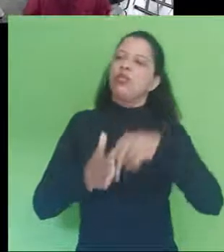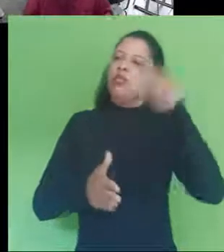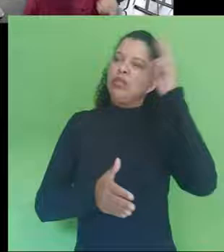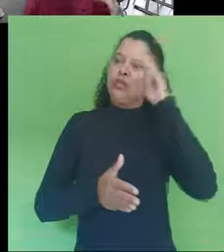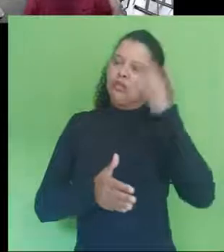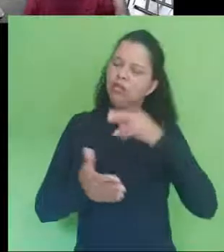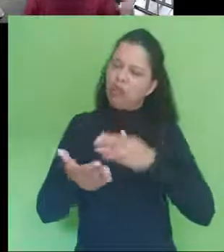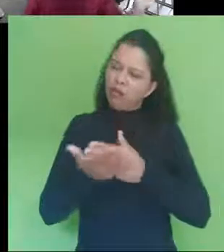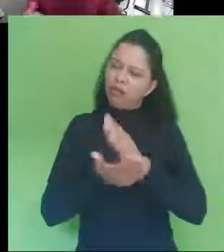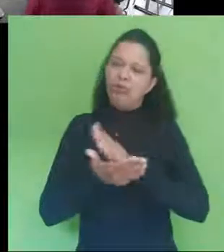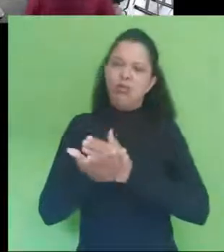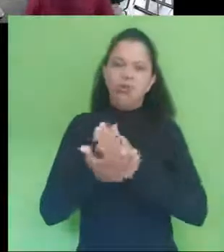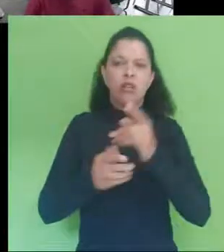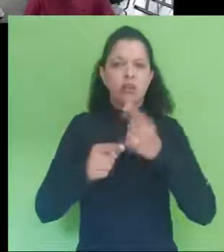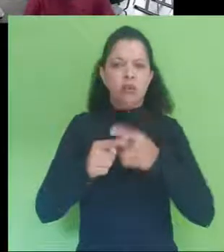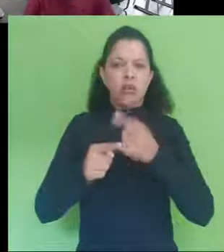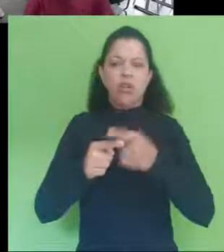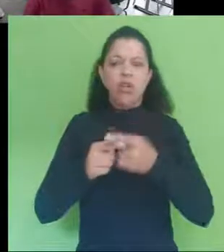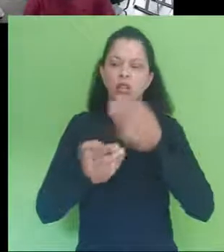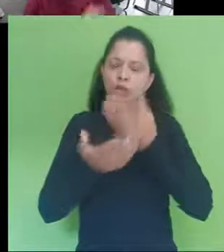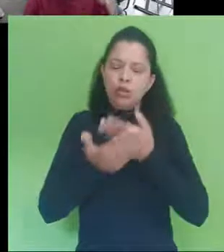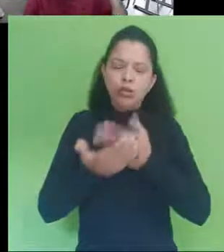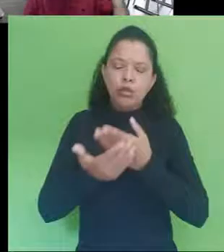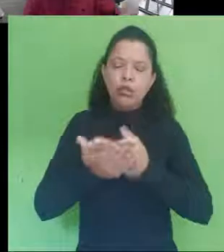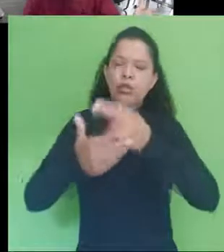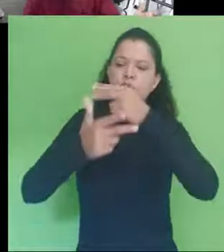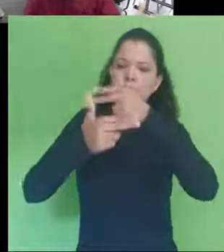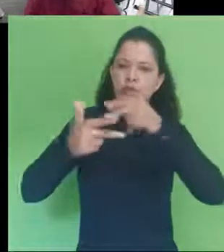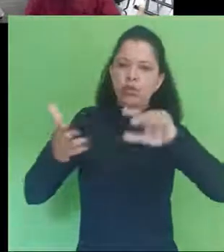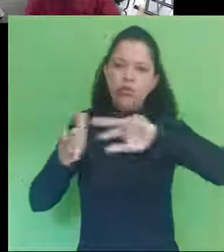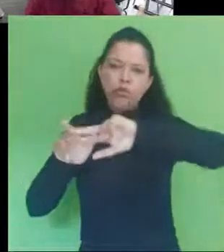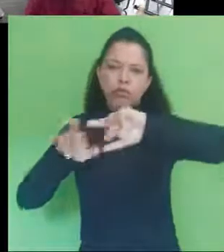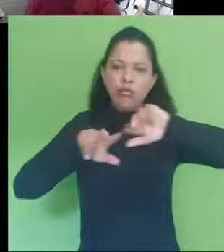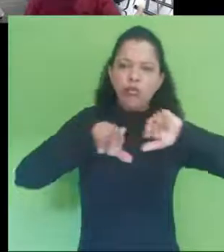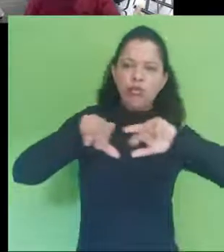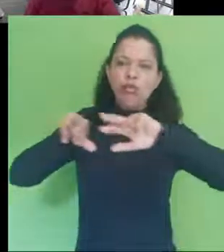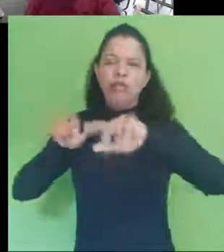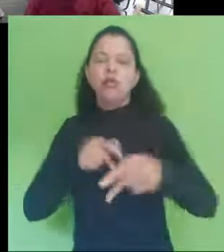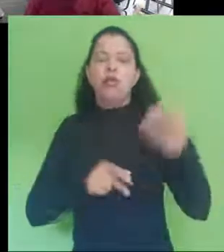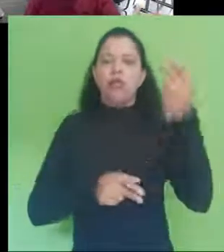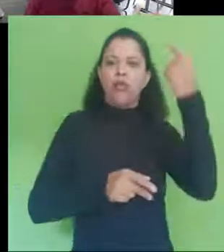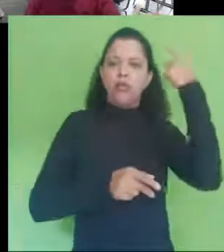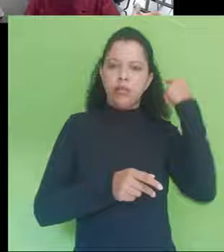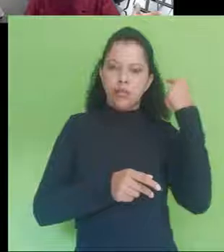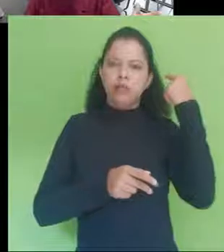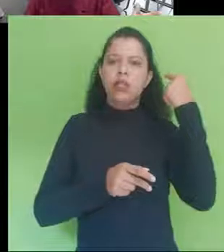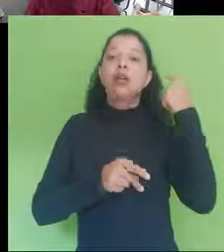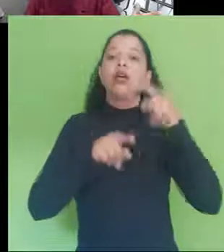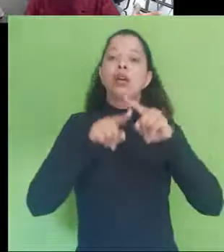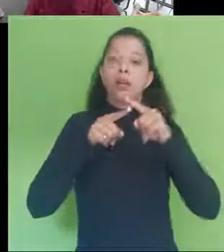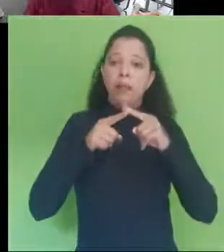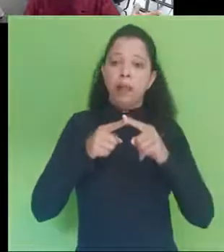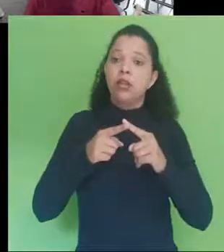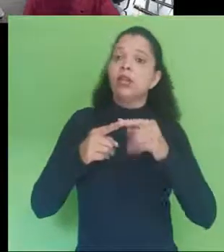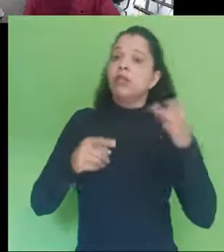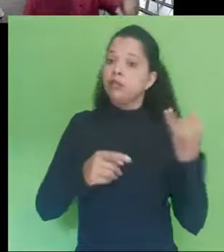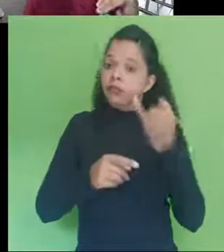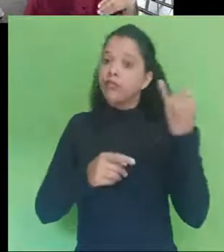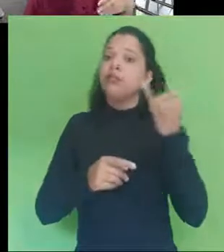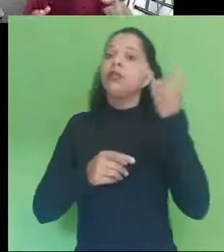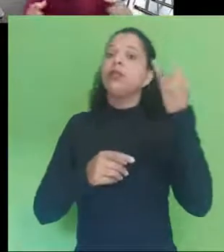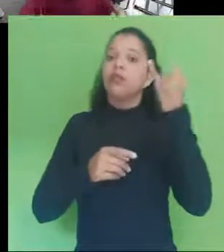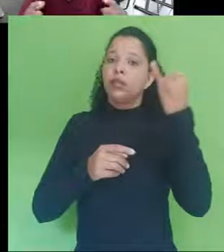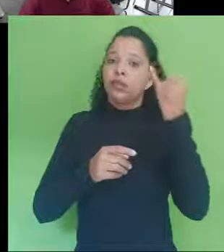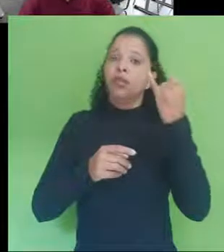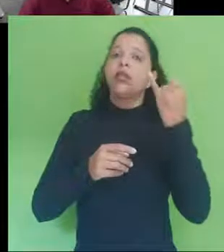história é chato porque a gente só estuda coisa do passado. Tá, a gente estuda coisas do passado, é claro, mas a gente estuda coisas do